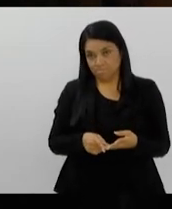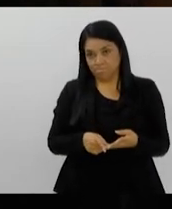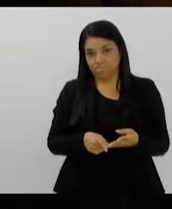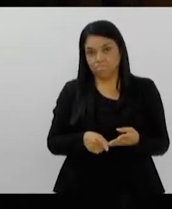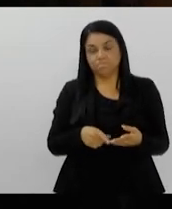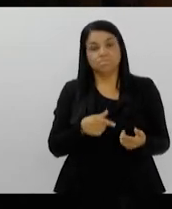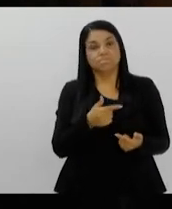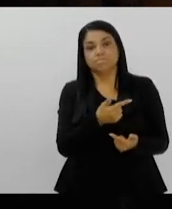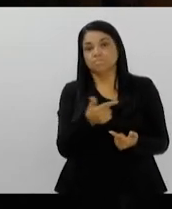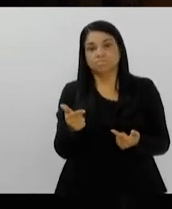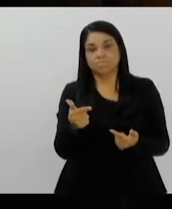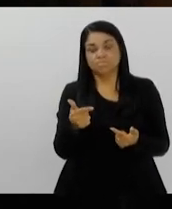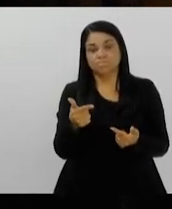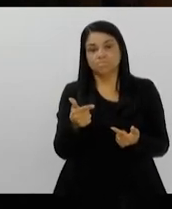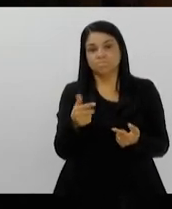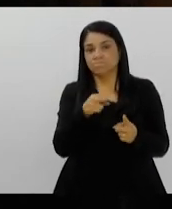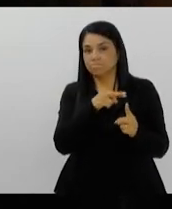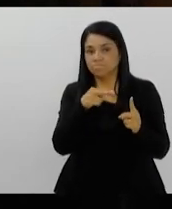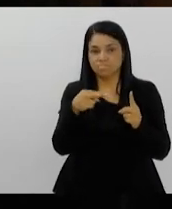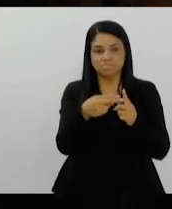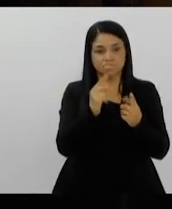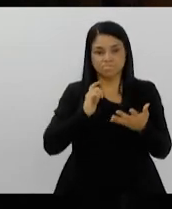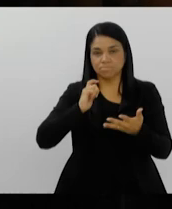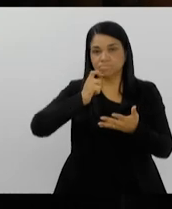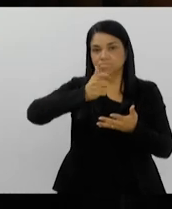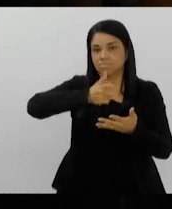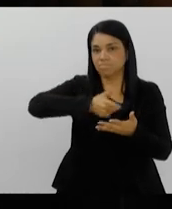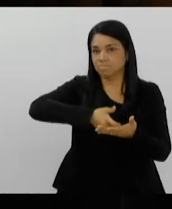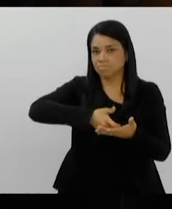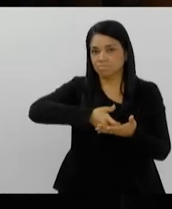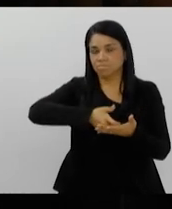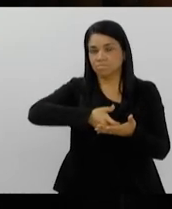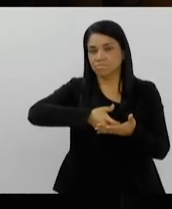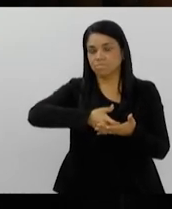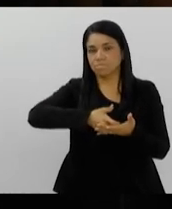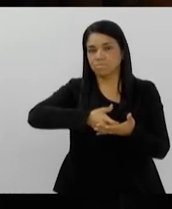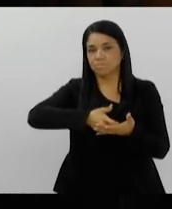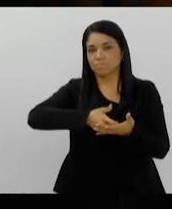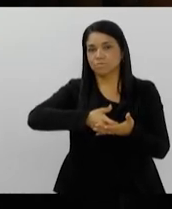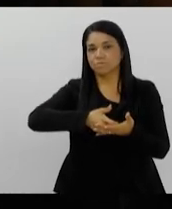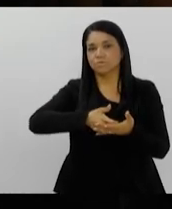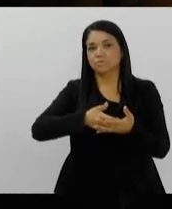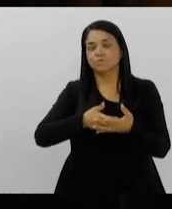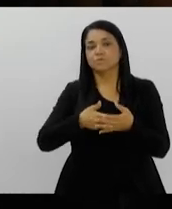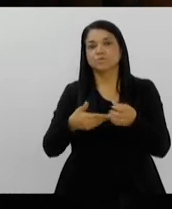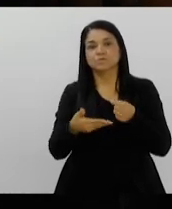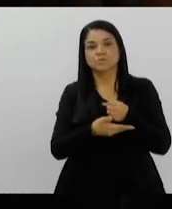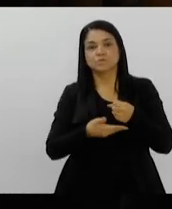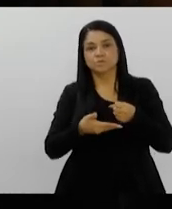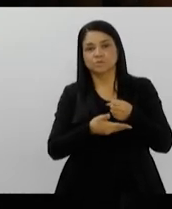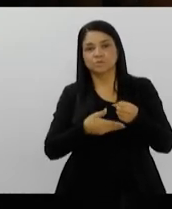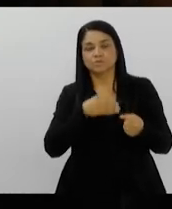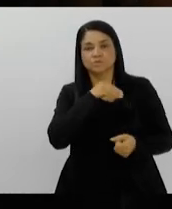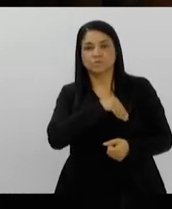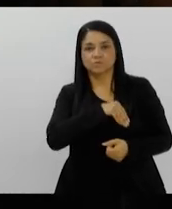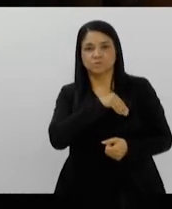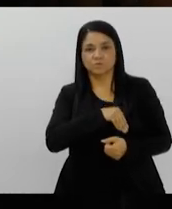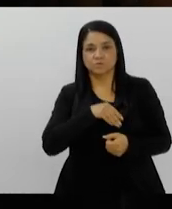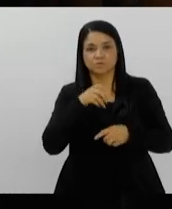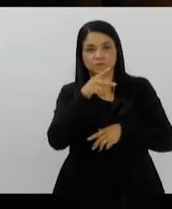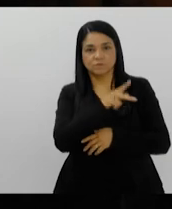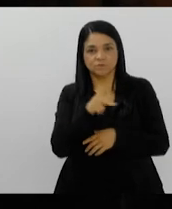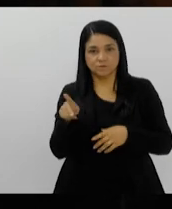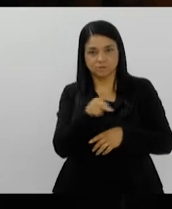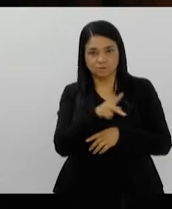não tem previsão do pagamento do piso do magistério. O governo